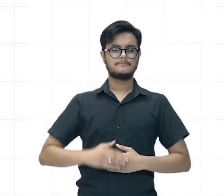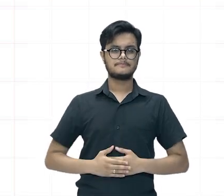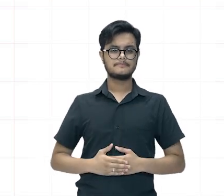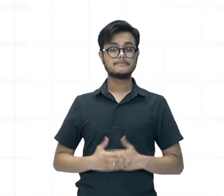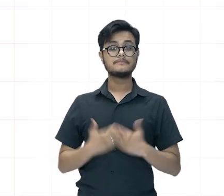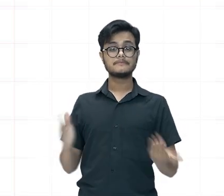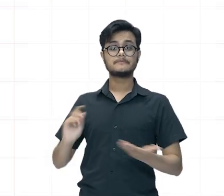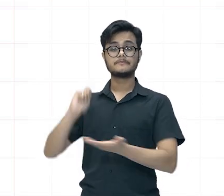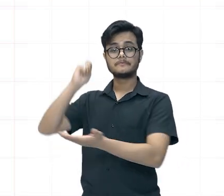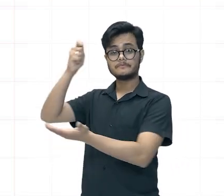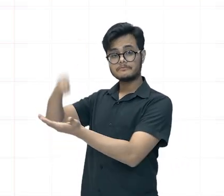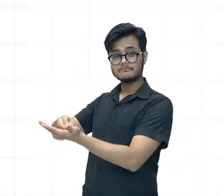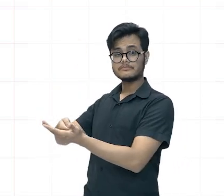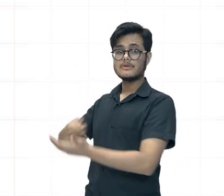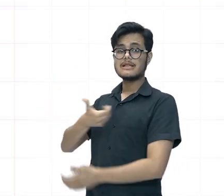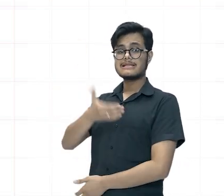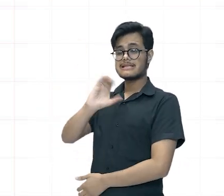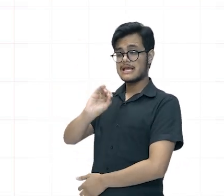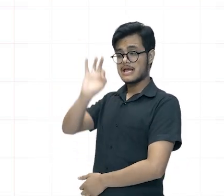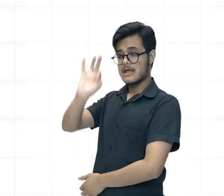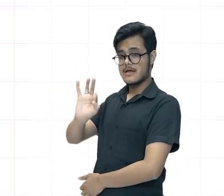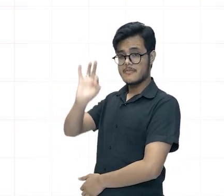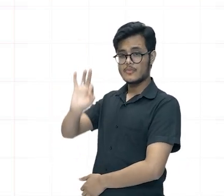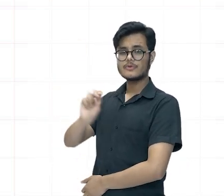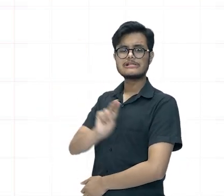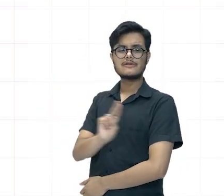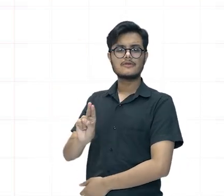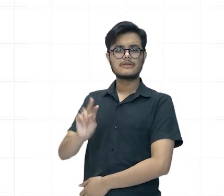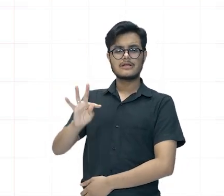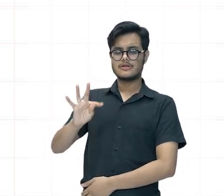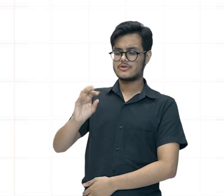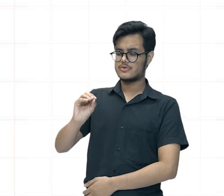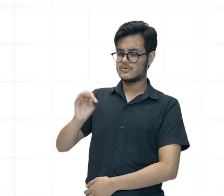a propriedade. O servo pagava para